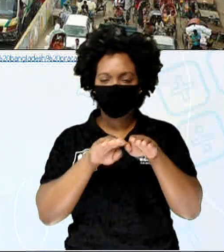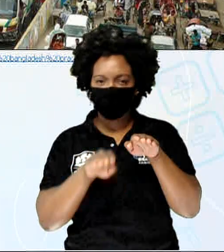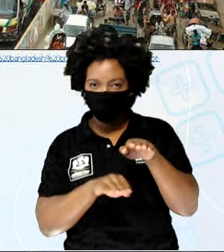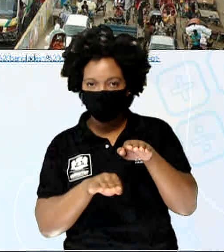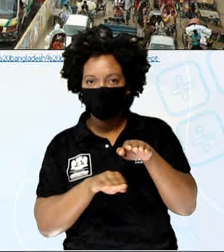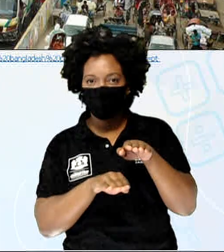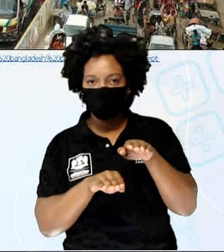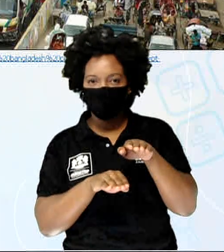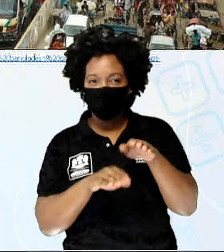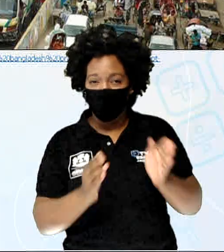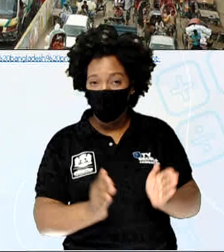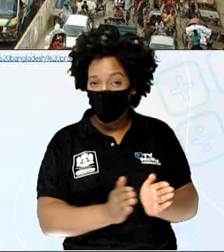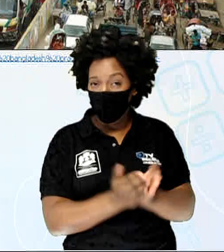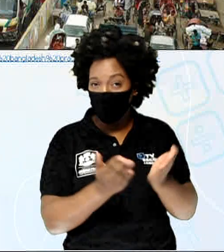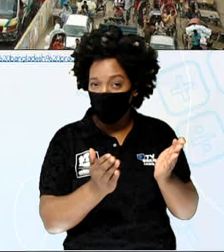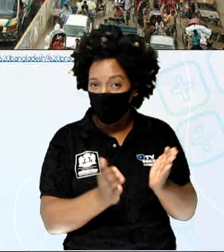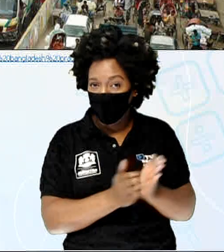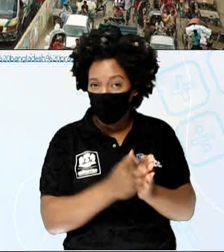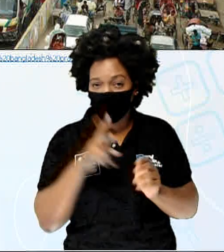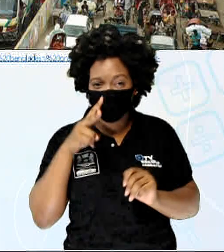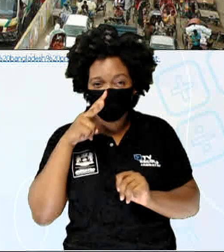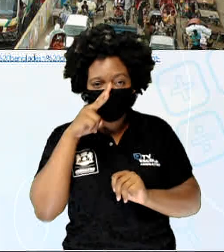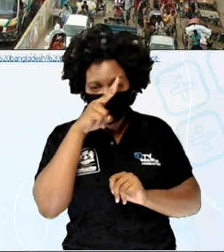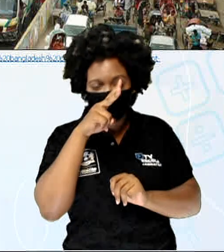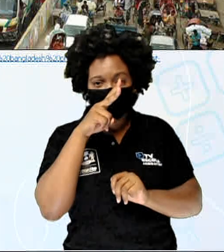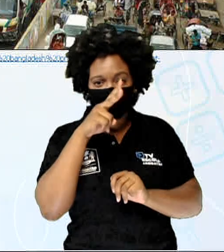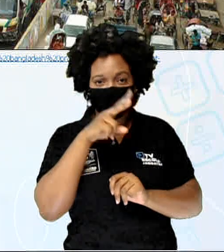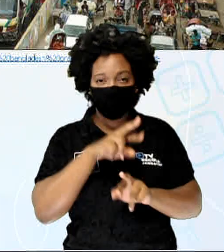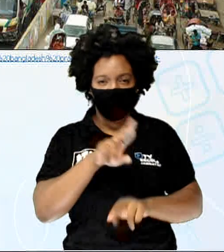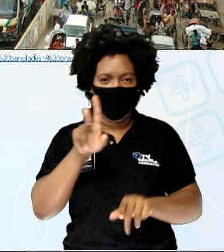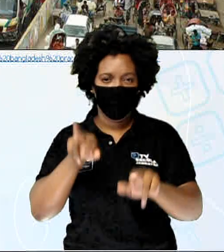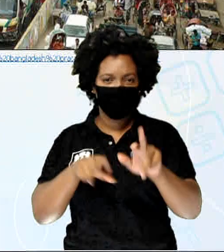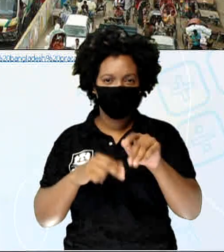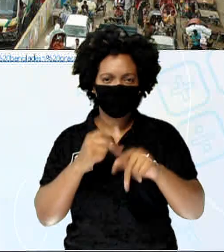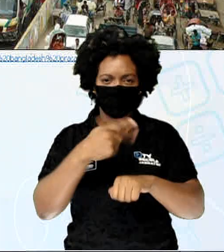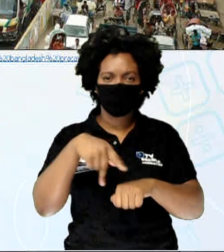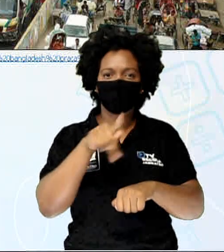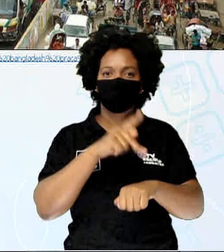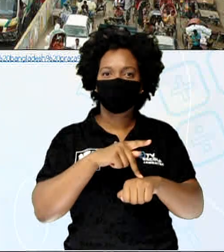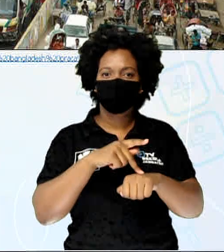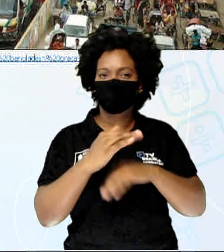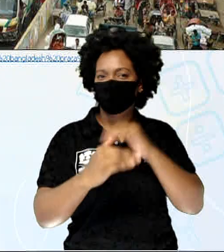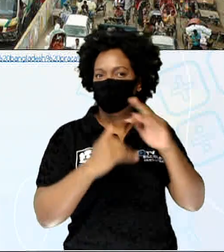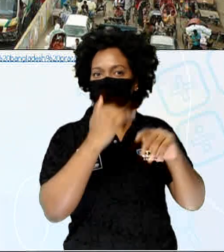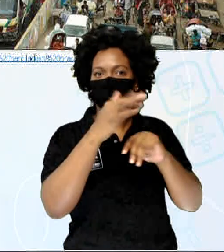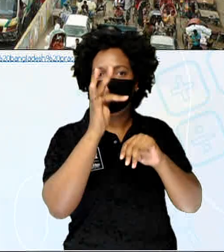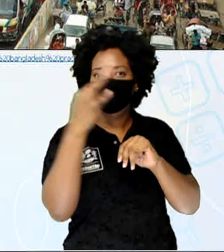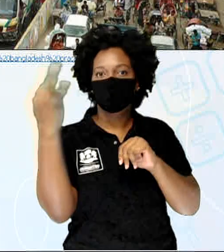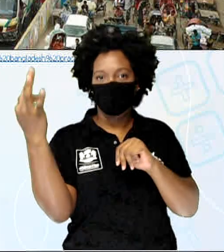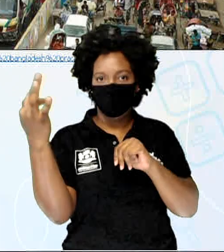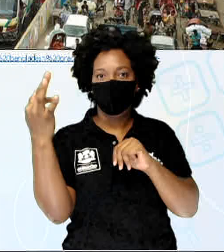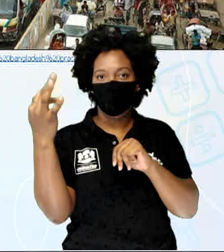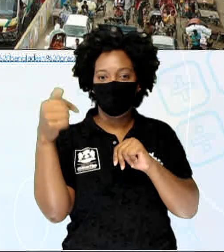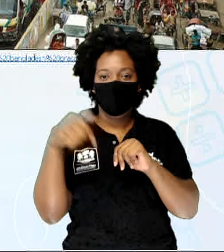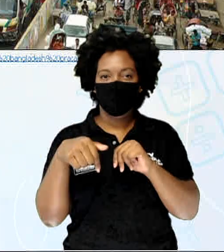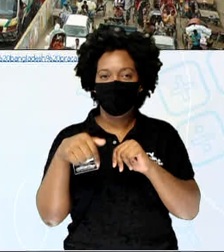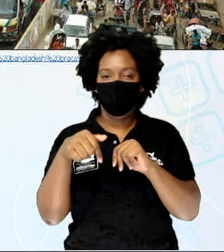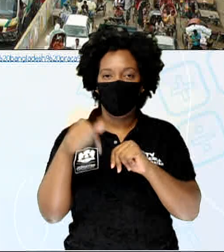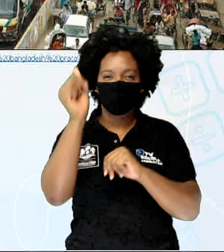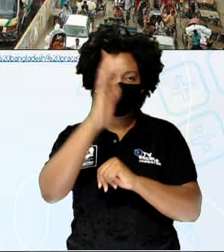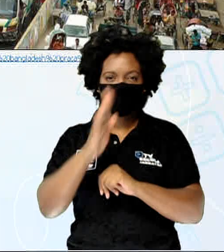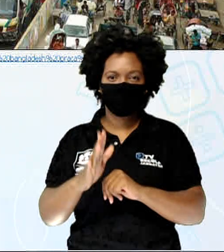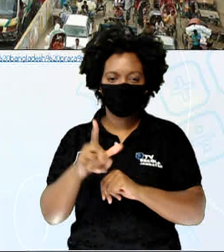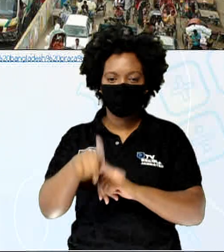tem o extremo da pobreza, diferente do desenvolvido. No caso da França, o em desenvolvimento, o caso do Brasil, eu peguei